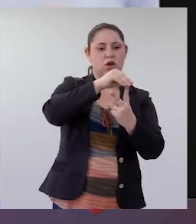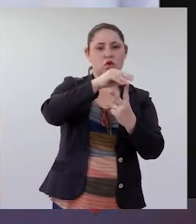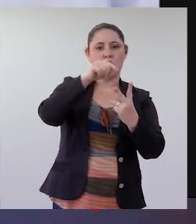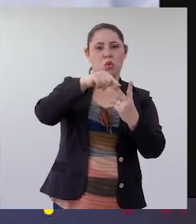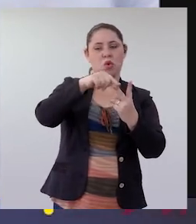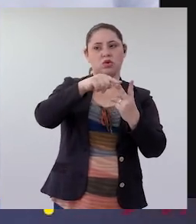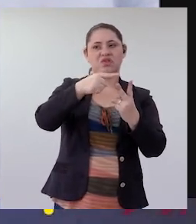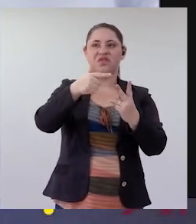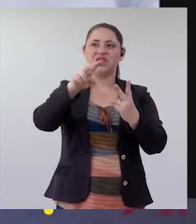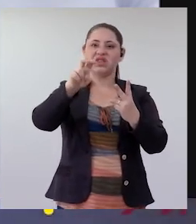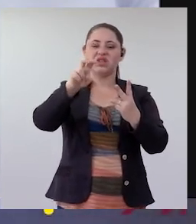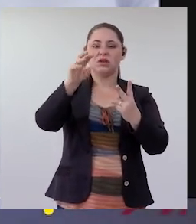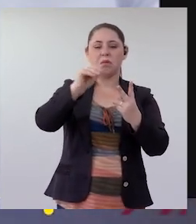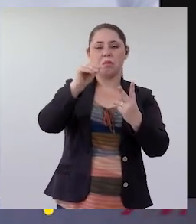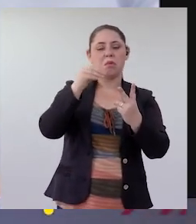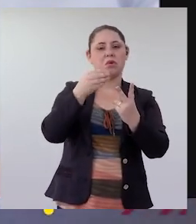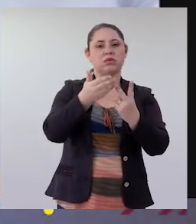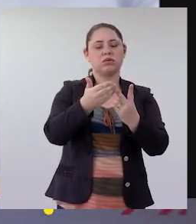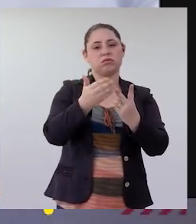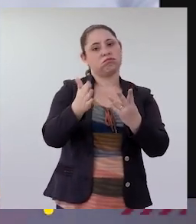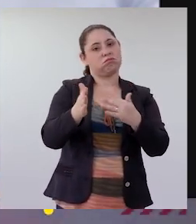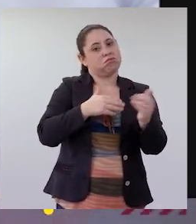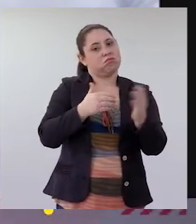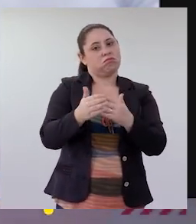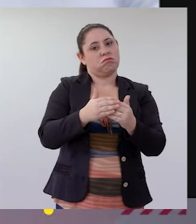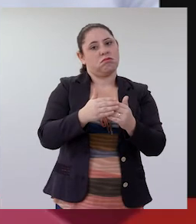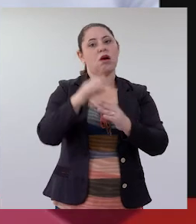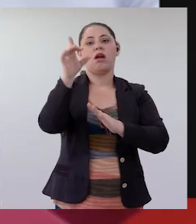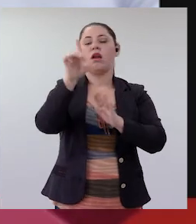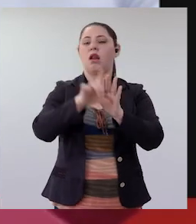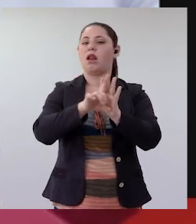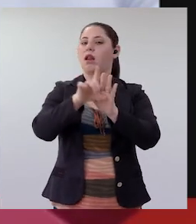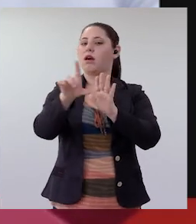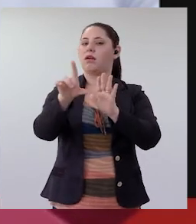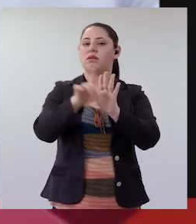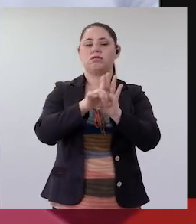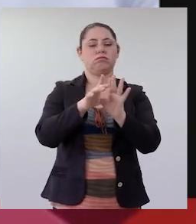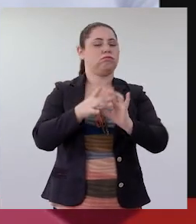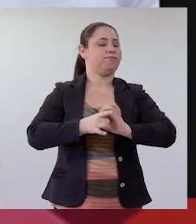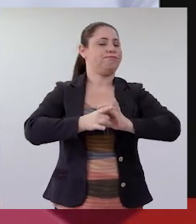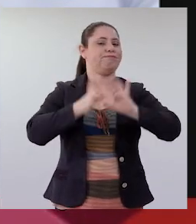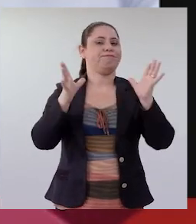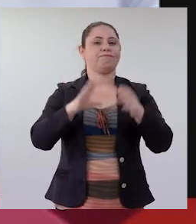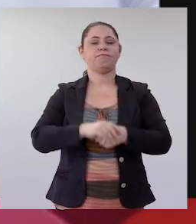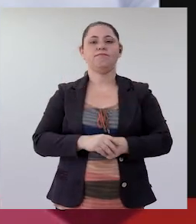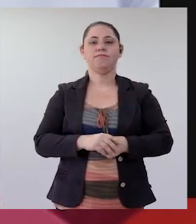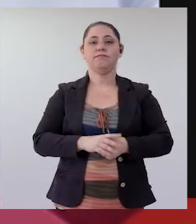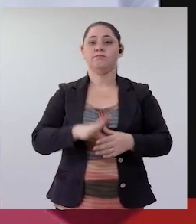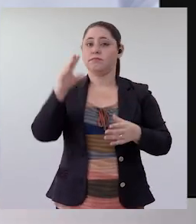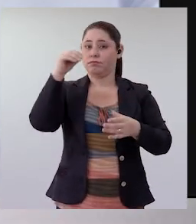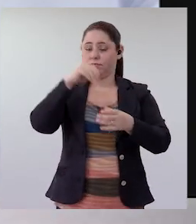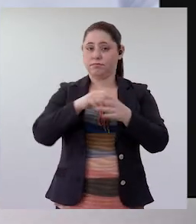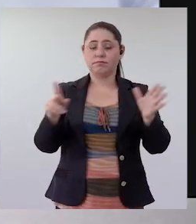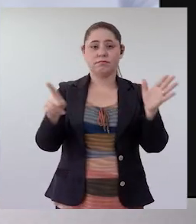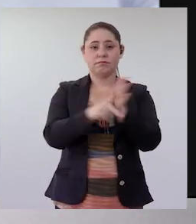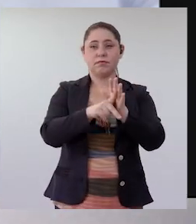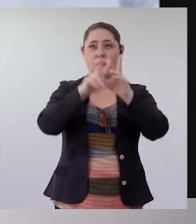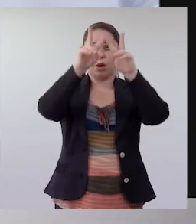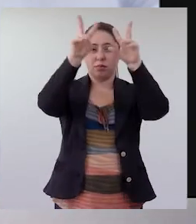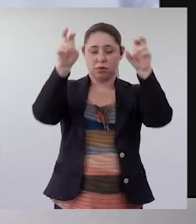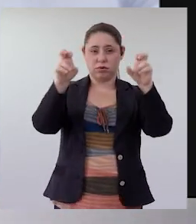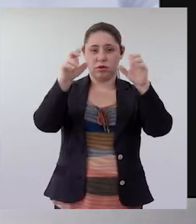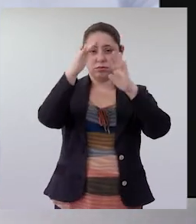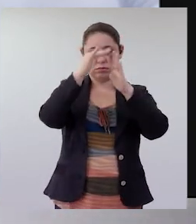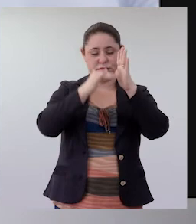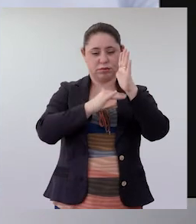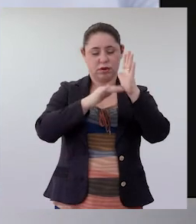patrimônio do que o outro. São permissões, né, que a nossa lei estabelece. Agora, dentro da própria matéria de